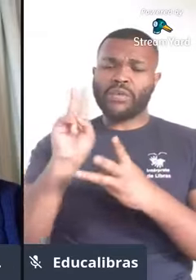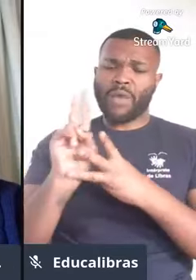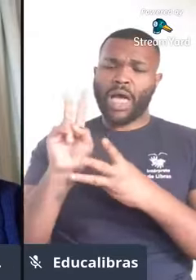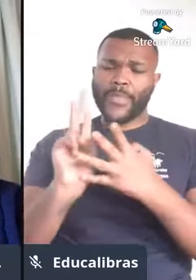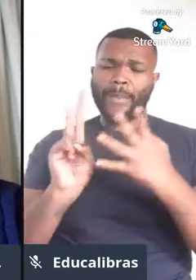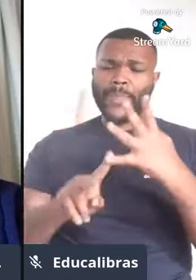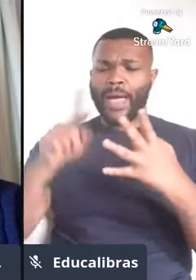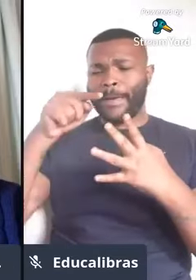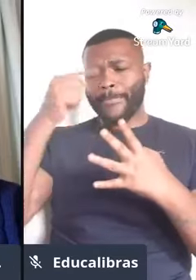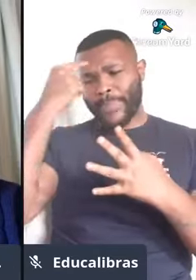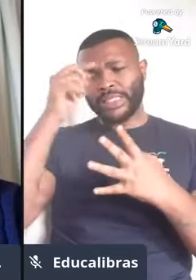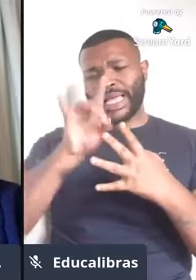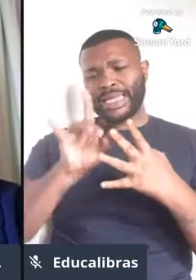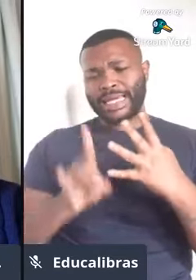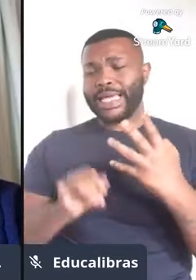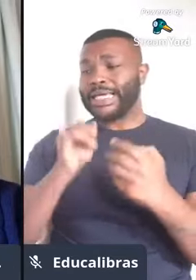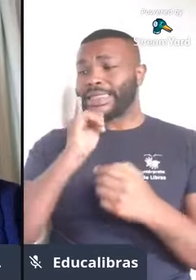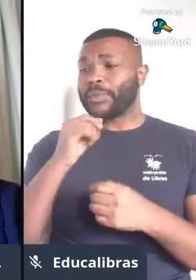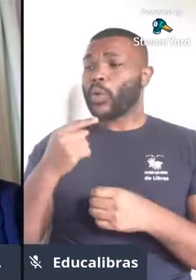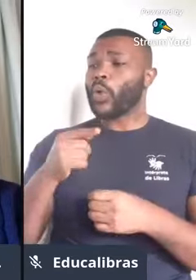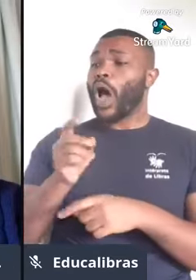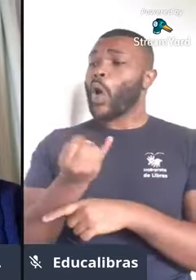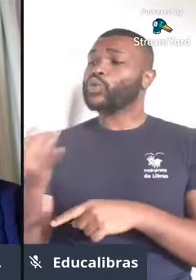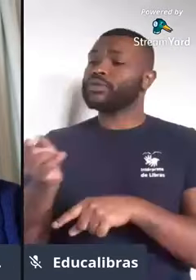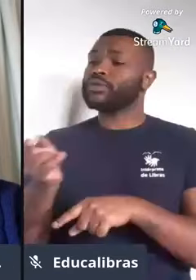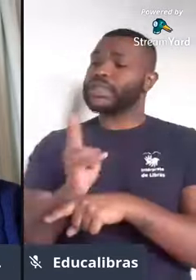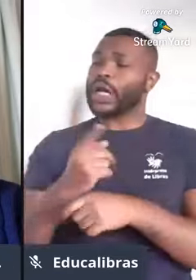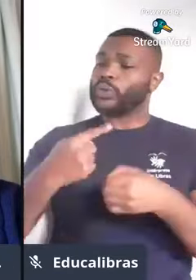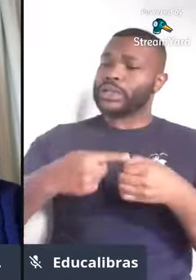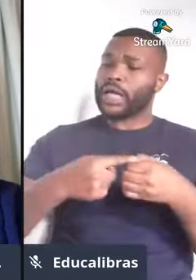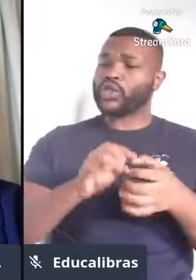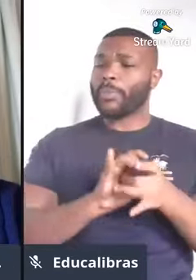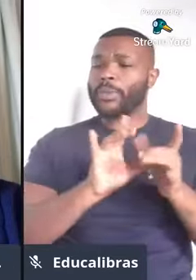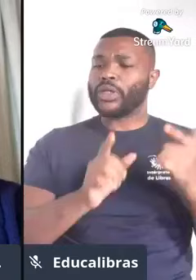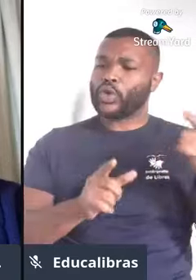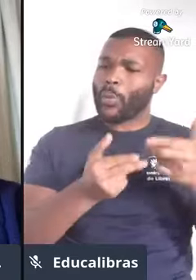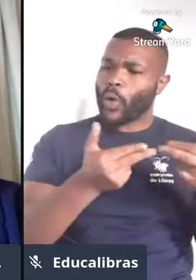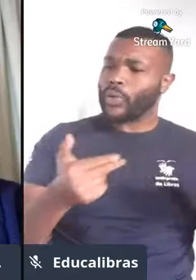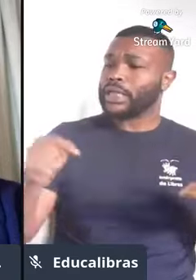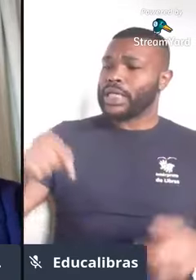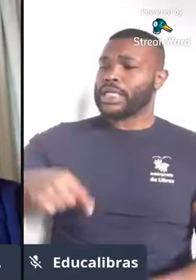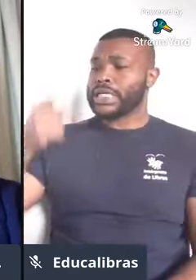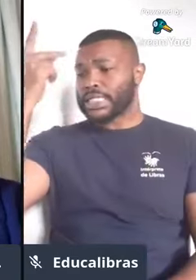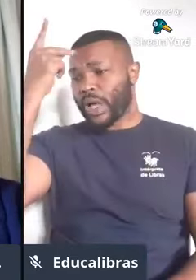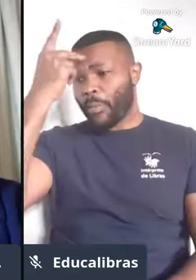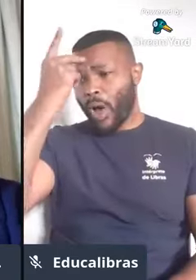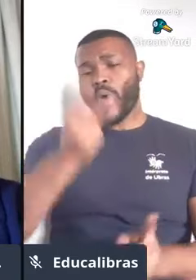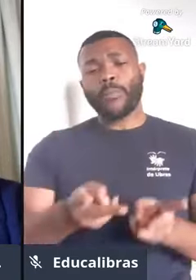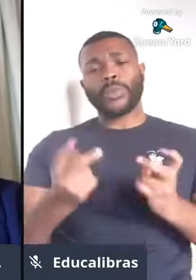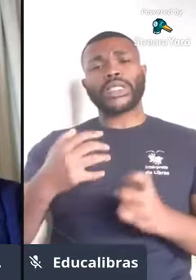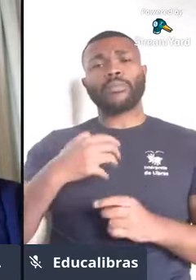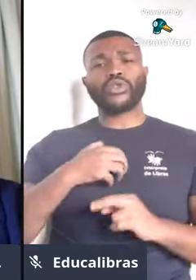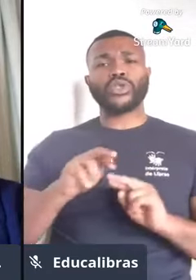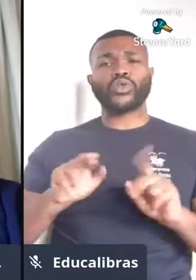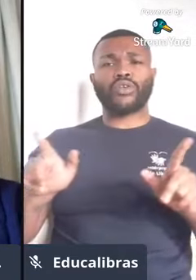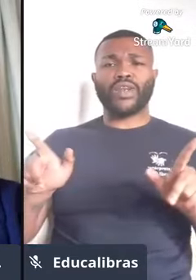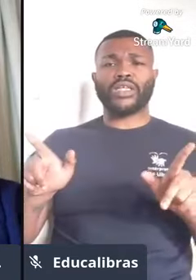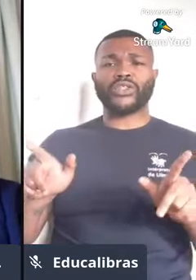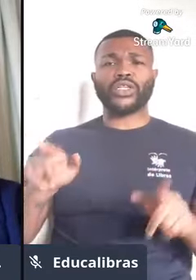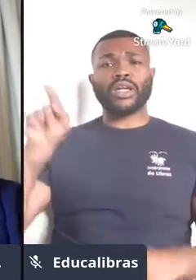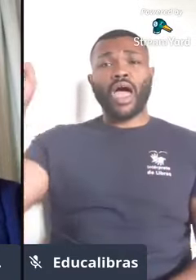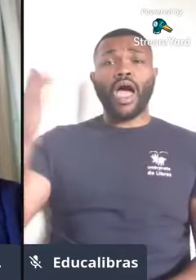cidade permite algumas coisas. Sei lá, você aqui em São Paulo vê a coisa de outra forma, o nosso colega do Rio